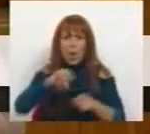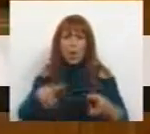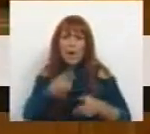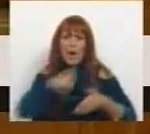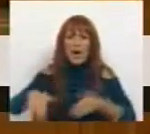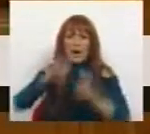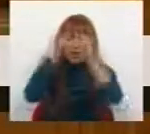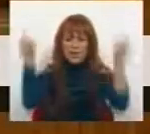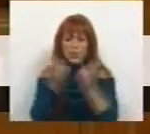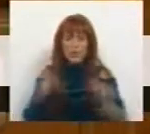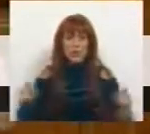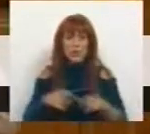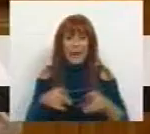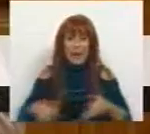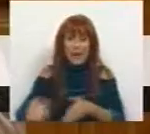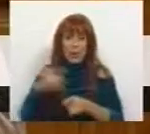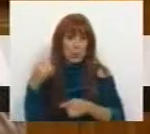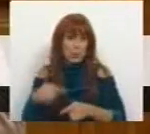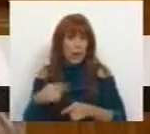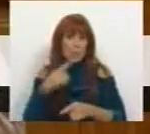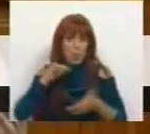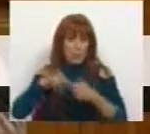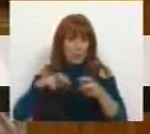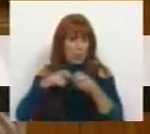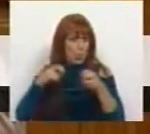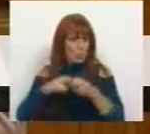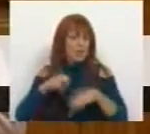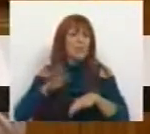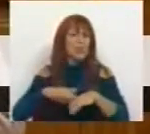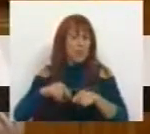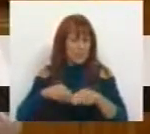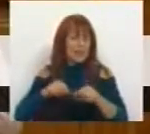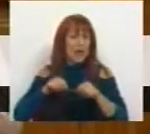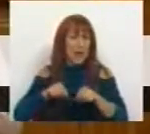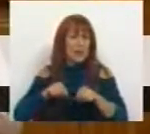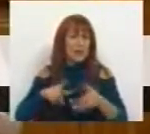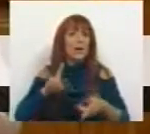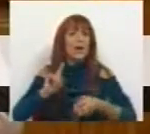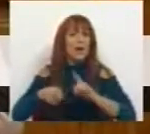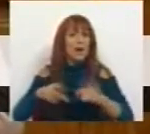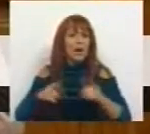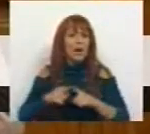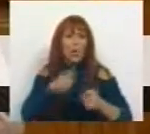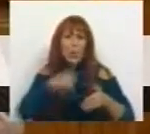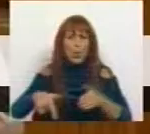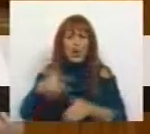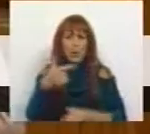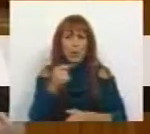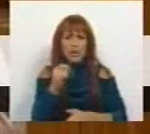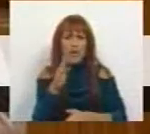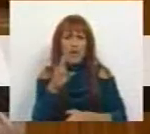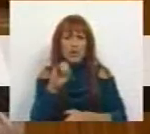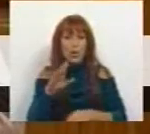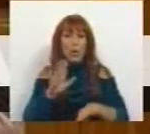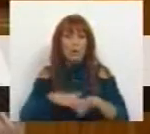rios internacionais e, de resto, um rio que tem tido profundos problemas relativamente a essa matéria que se prende com o Rio Tejo.